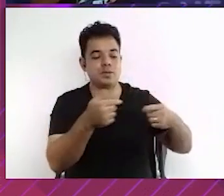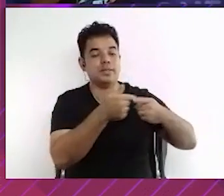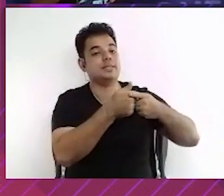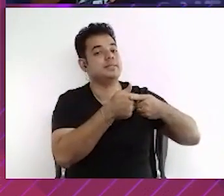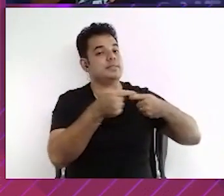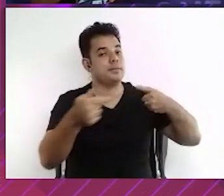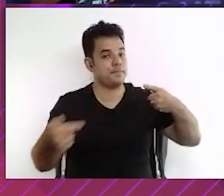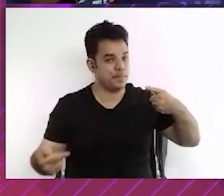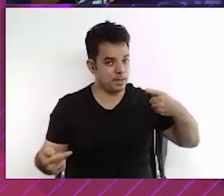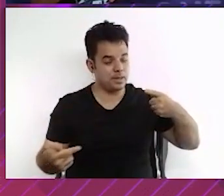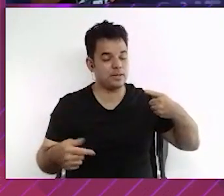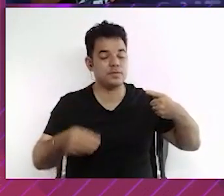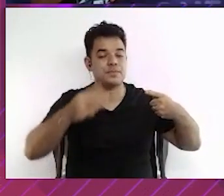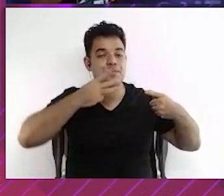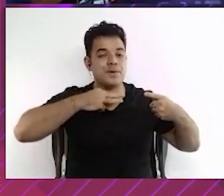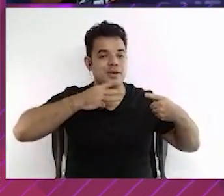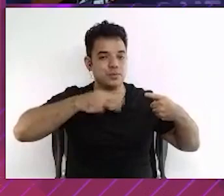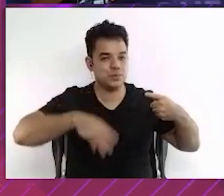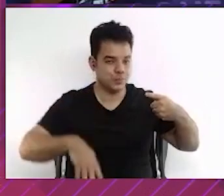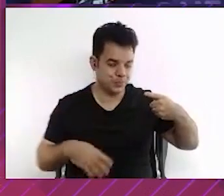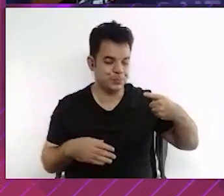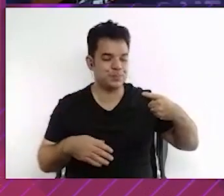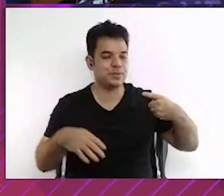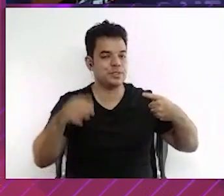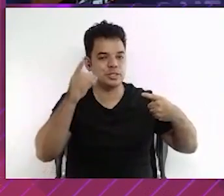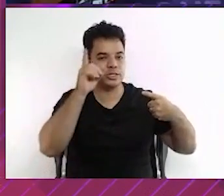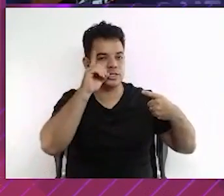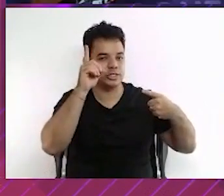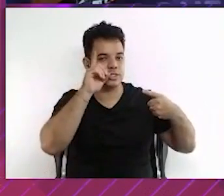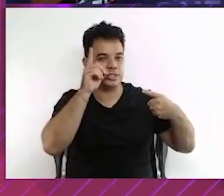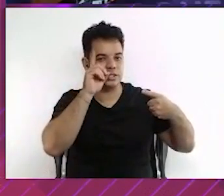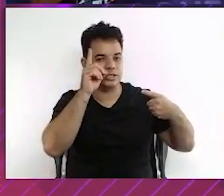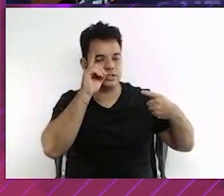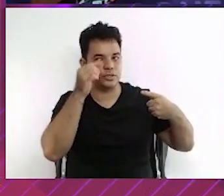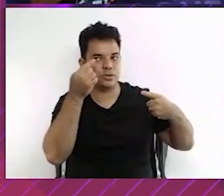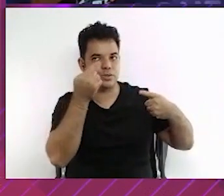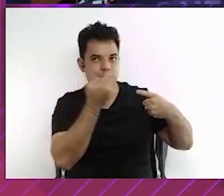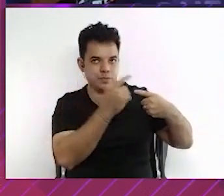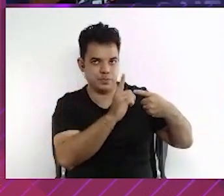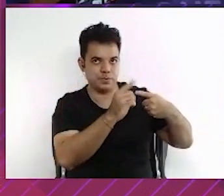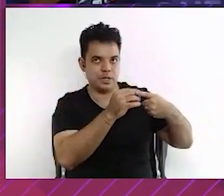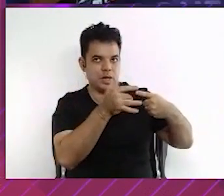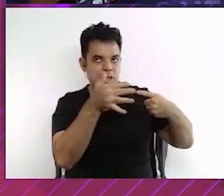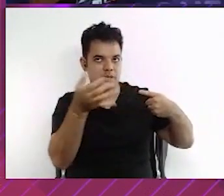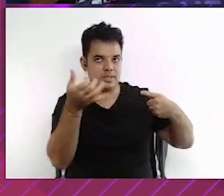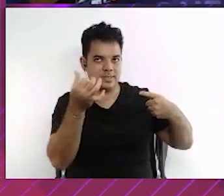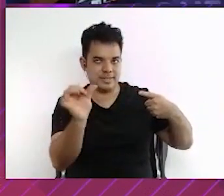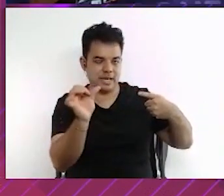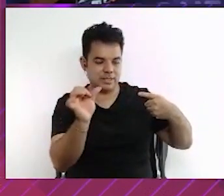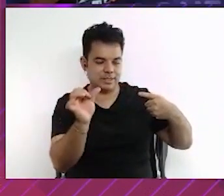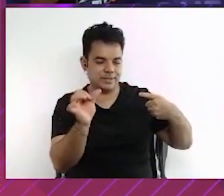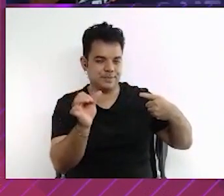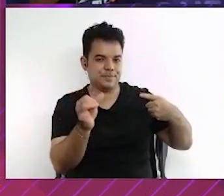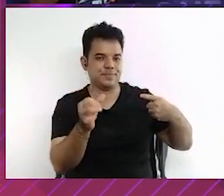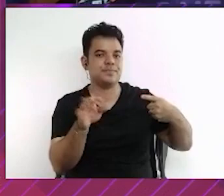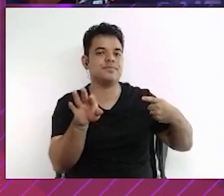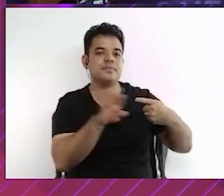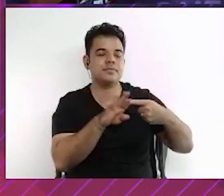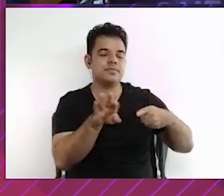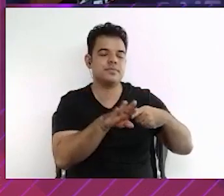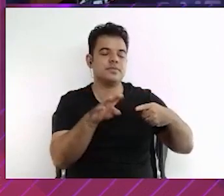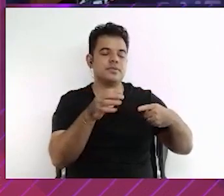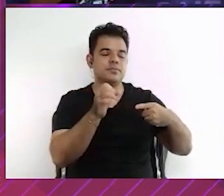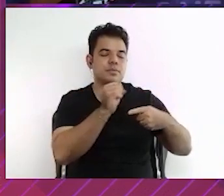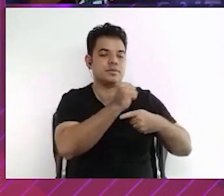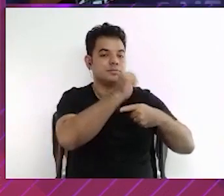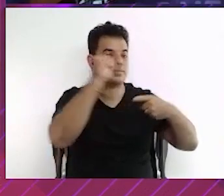de março, o dia 1 até o dia 6 de março. Aí tem o turno diurno e